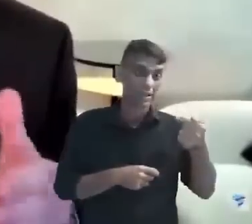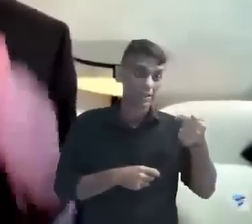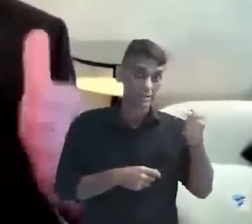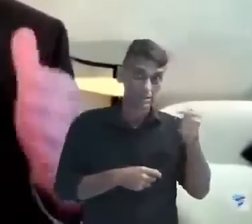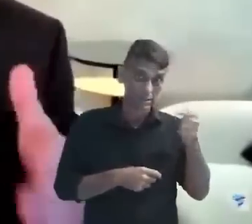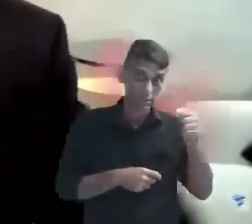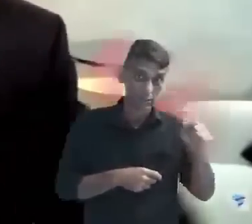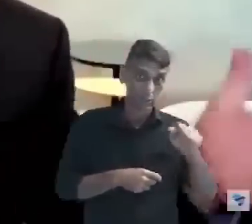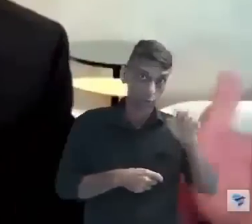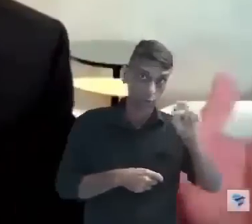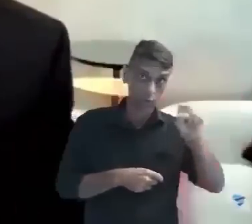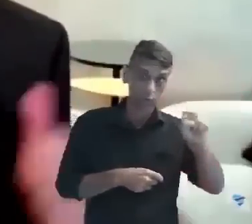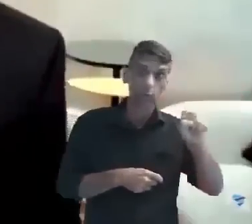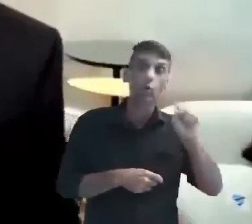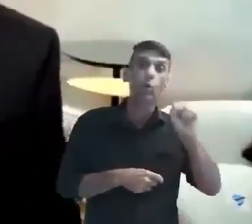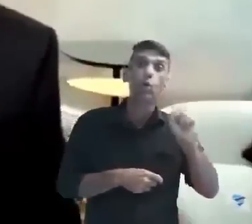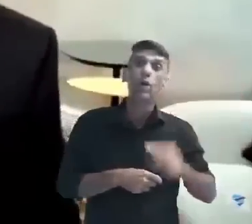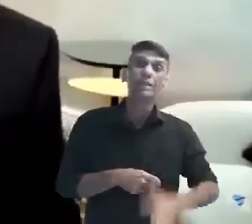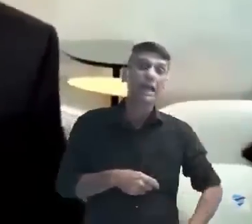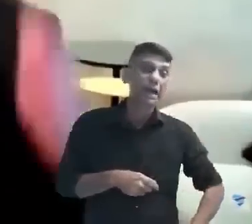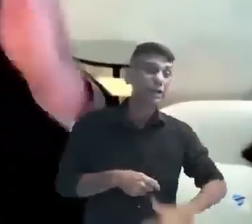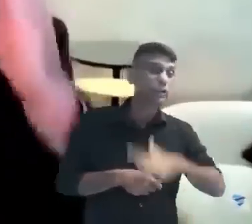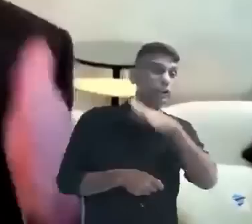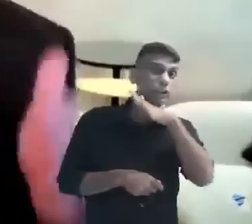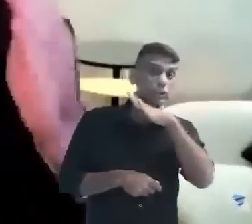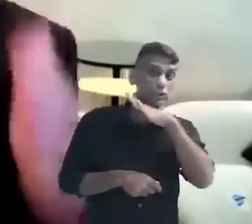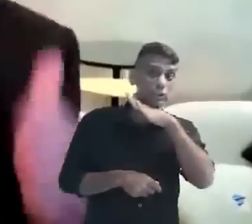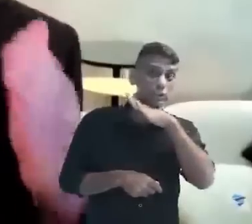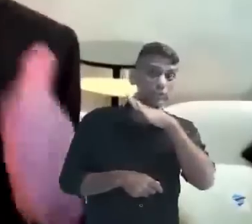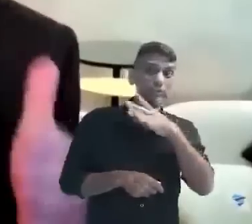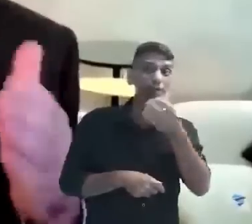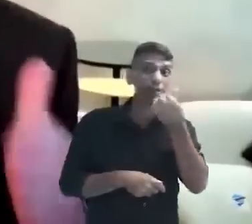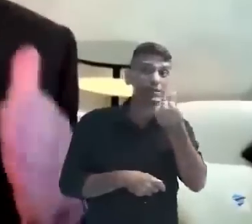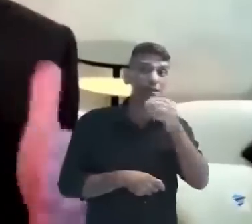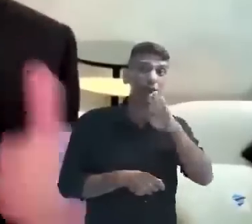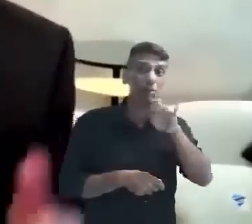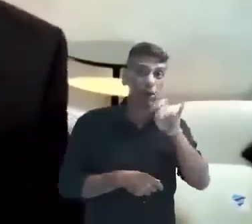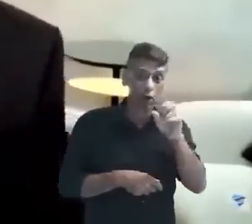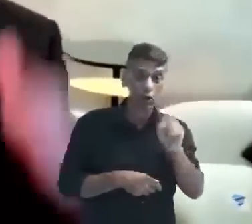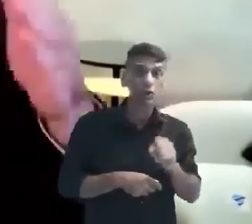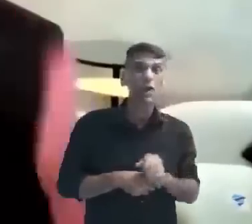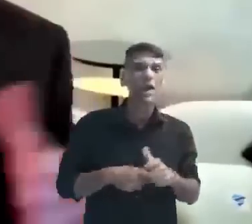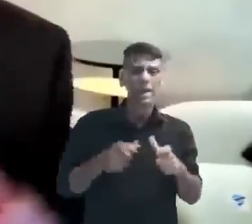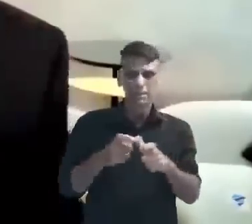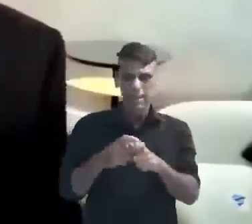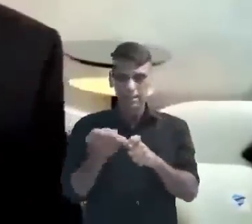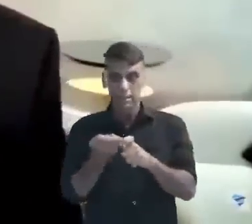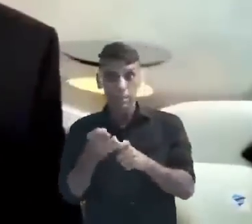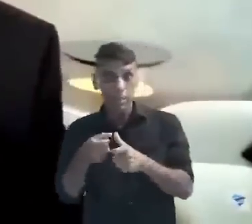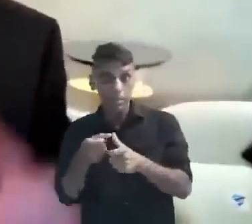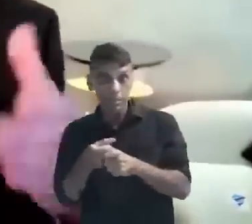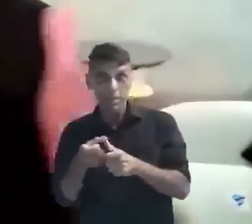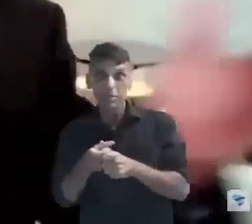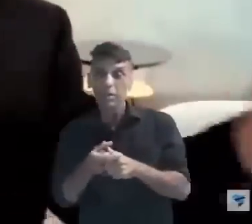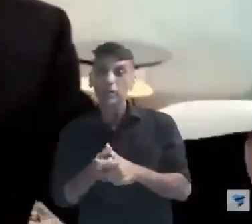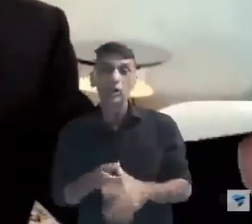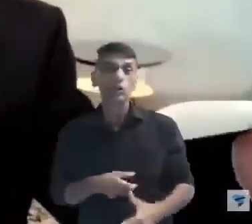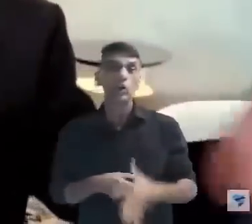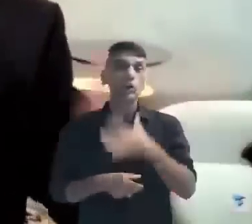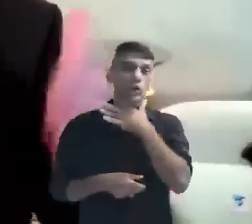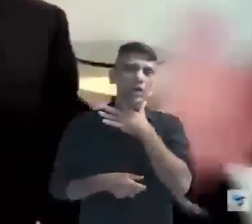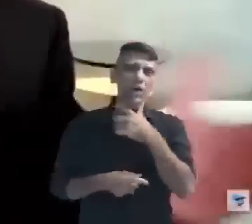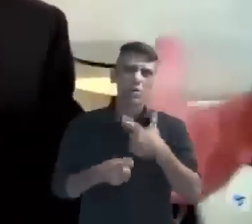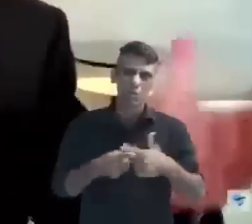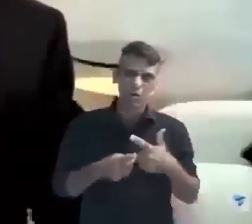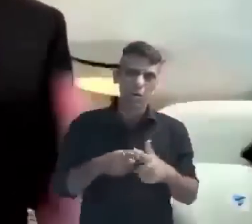77,8% das famílias brasileiras estão super endividadas. 6 milhões de micro e pequenas empresas estão super endividadas. Isso não é porque o povo brasileiro